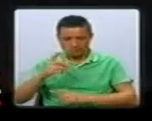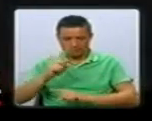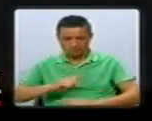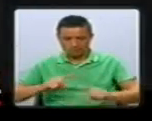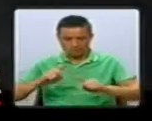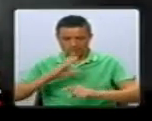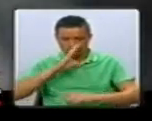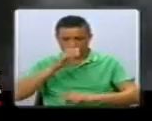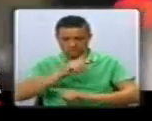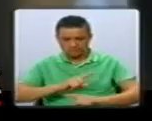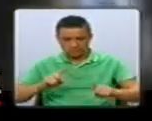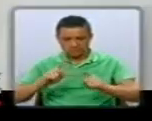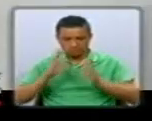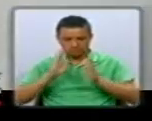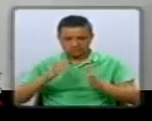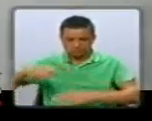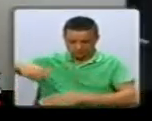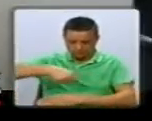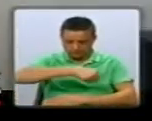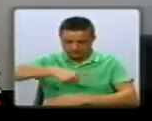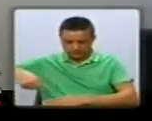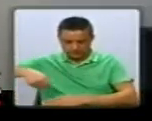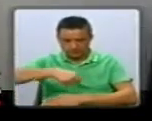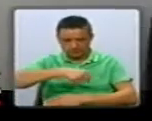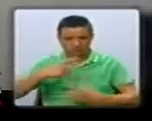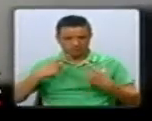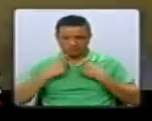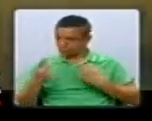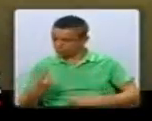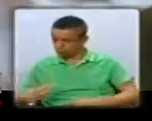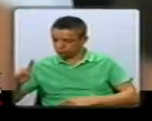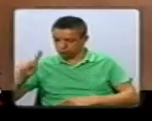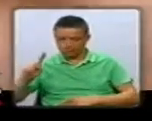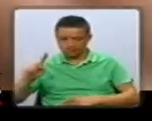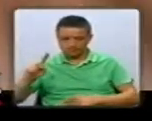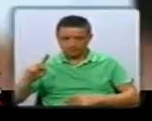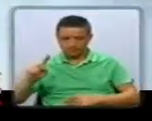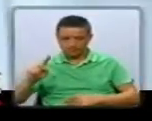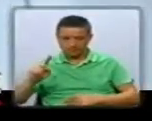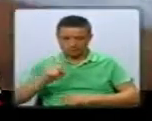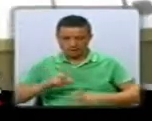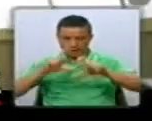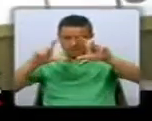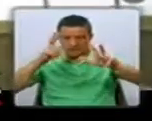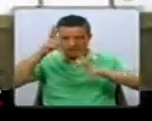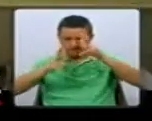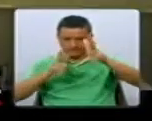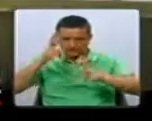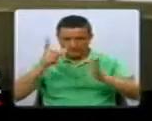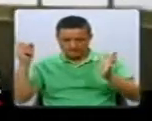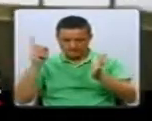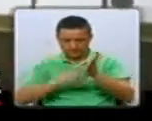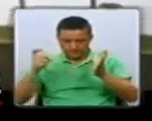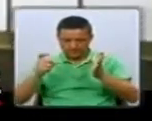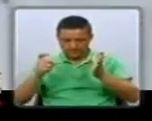ou seja, não é preciso passar a ferro esta camisa. E isto foi uma linha criada por uma empresa, portanto, norte-americana,